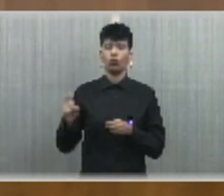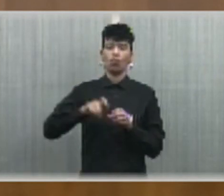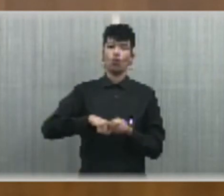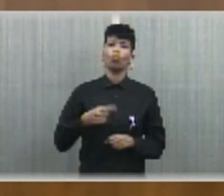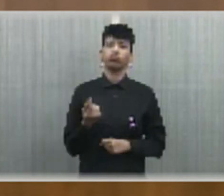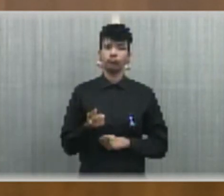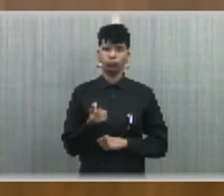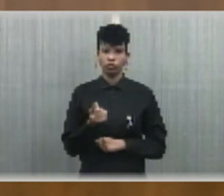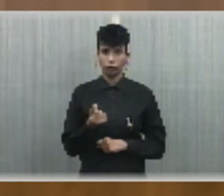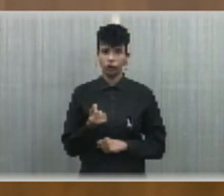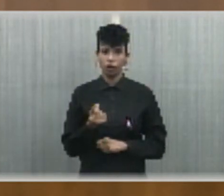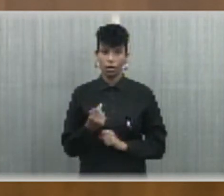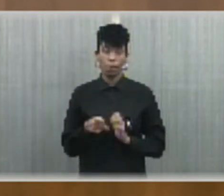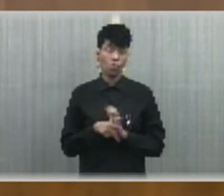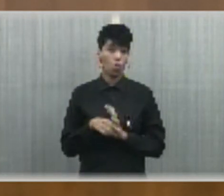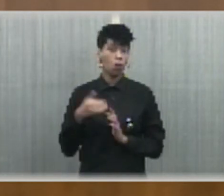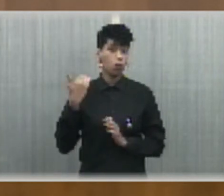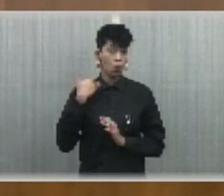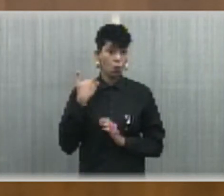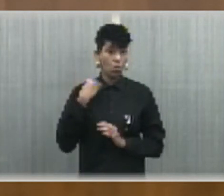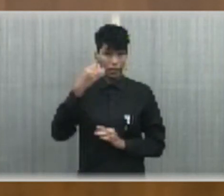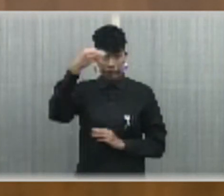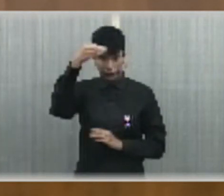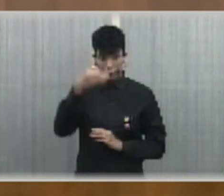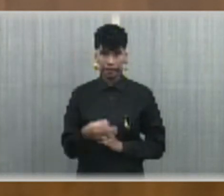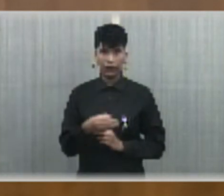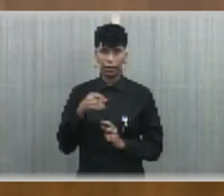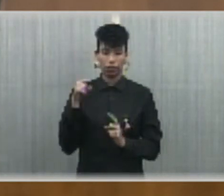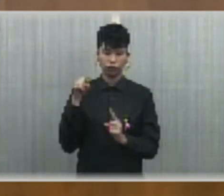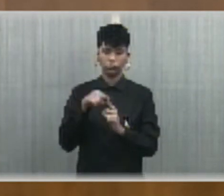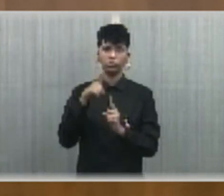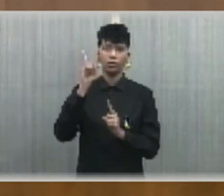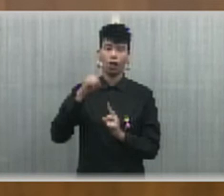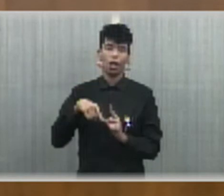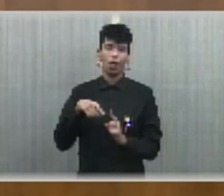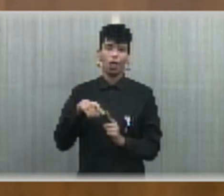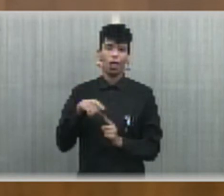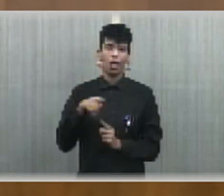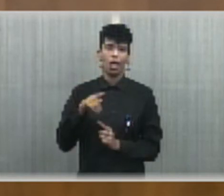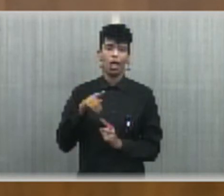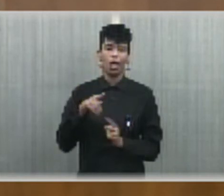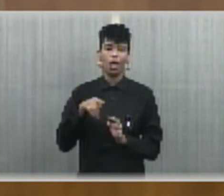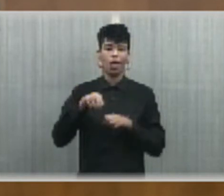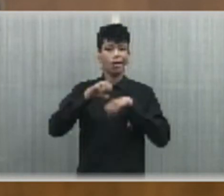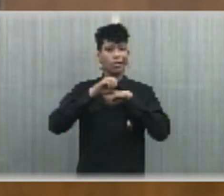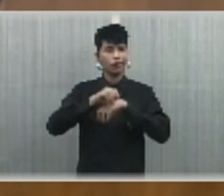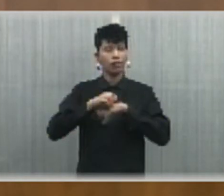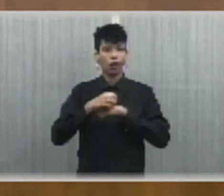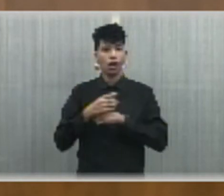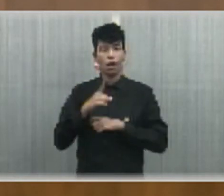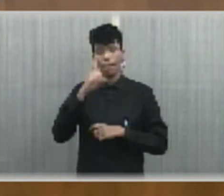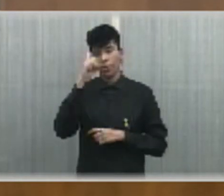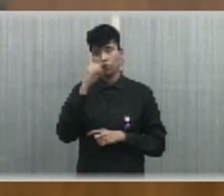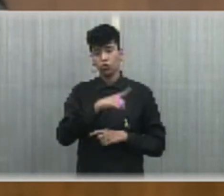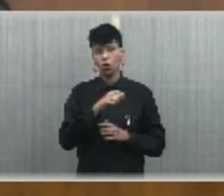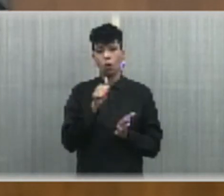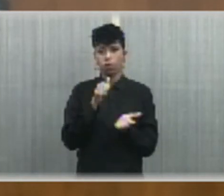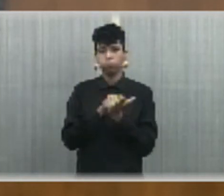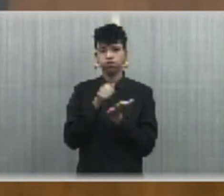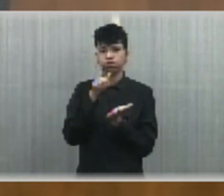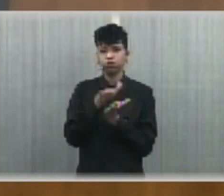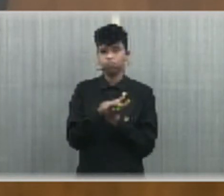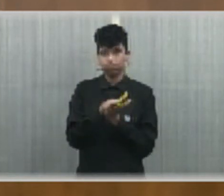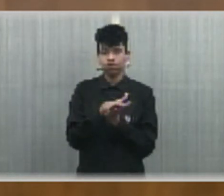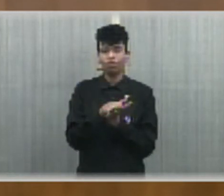para a conta específica dos precatórios do Fundef, mandou aplicar multa ao secretário de Educação, ao secretário